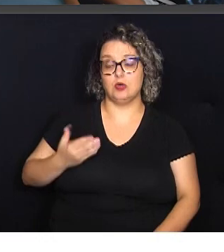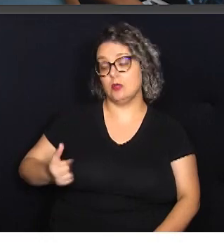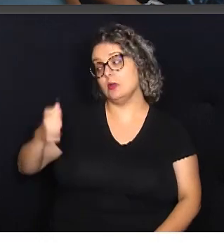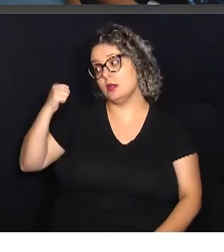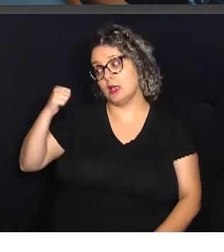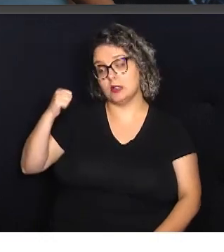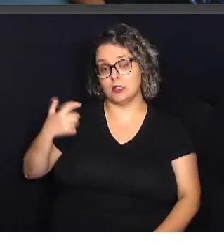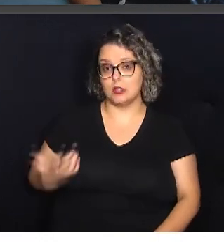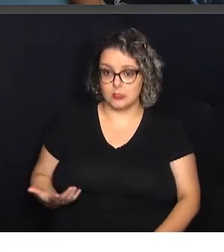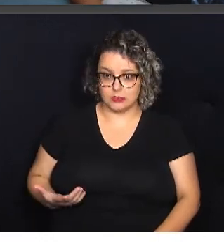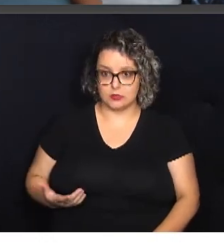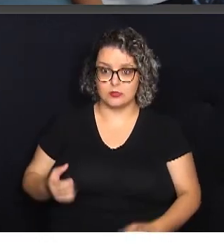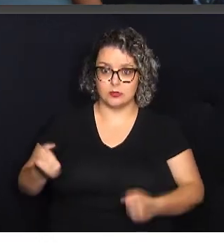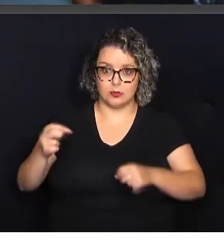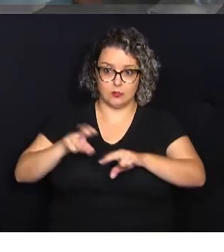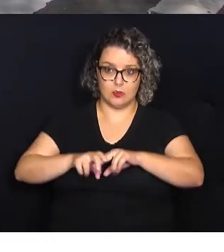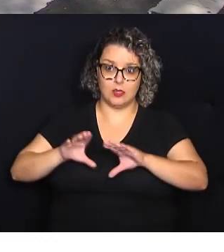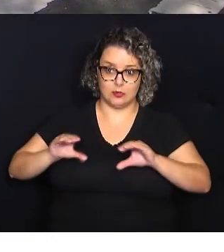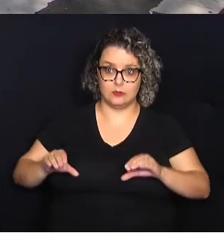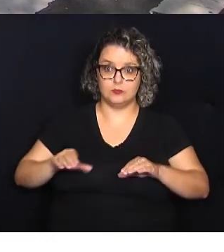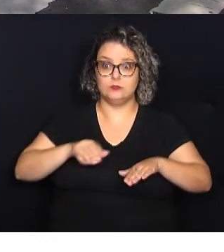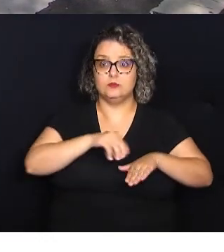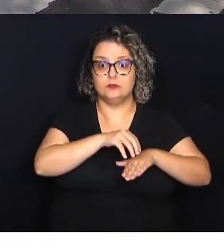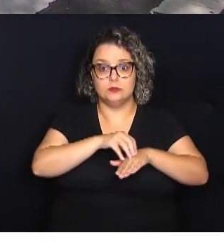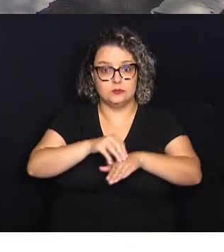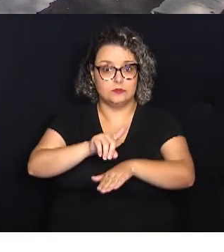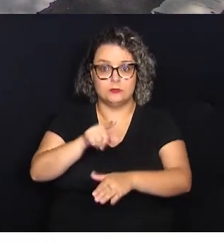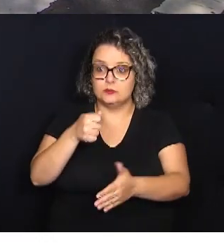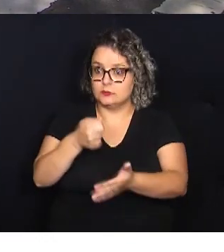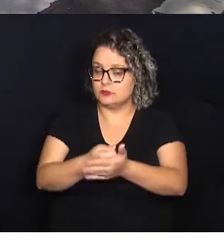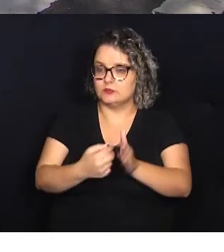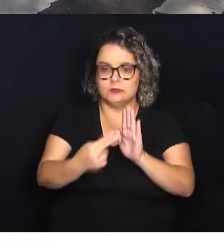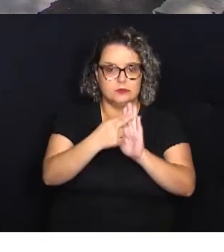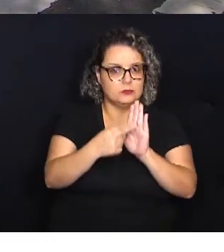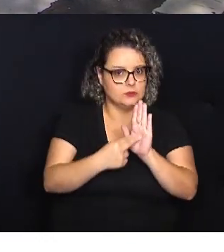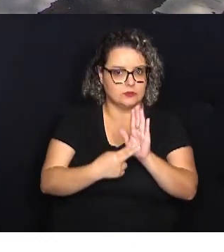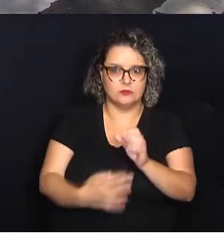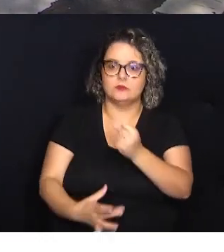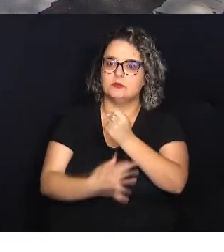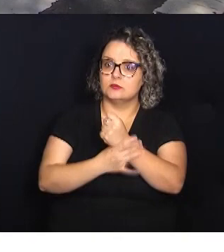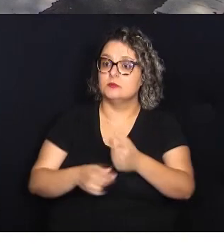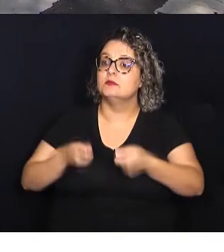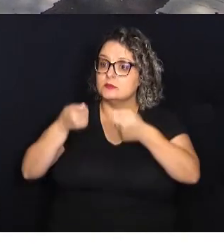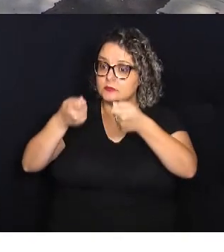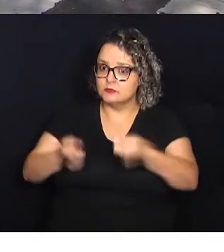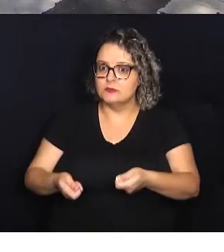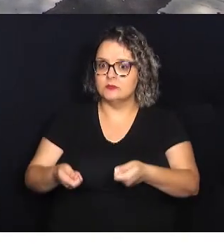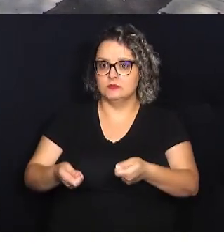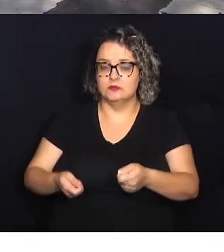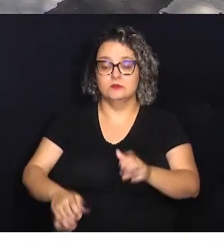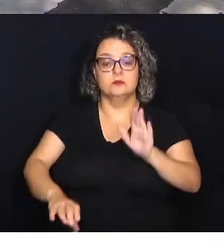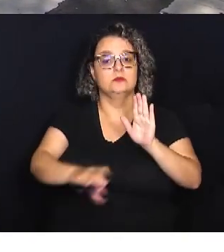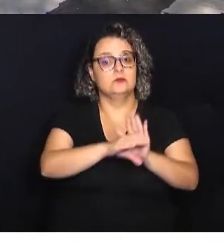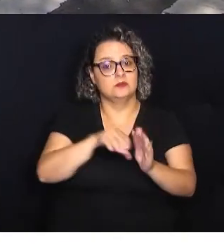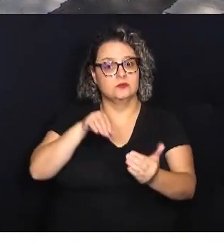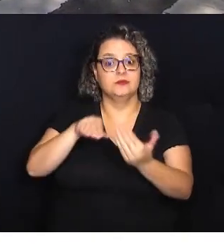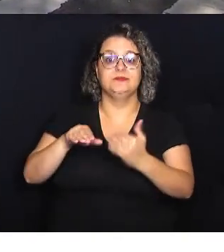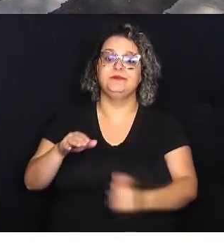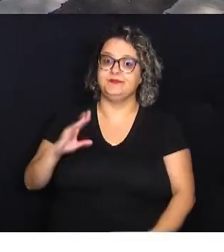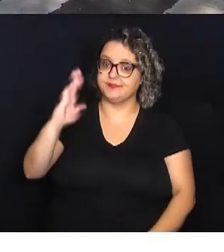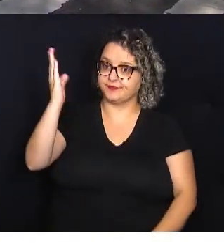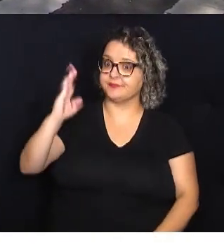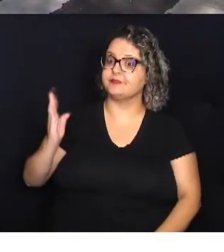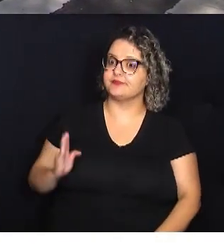10 anos somente no banco de trás transportar crianças sem cumprir com as normas de segurança estabelecidas no